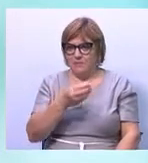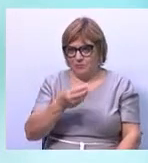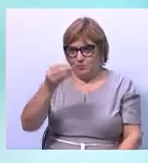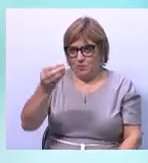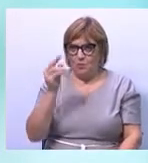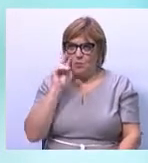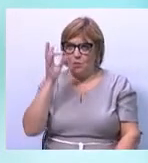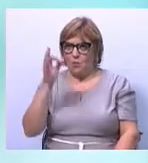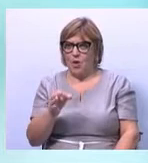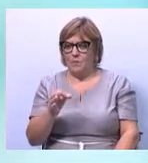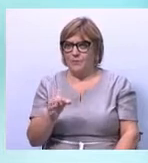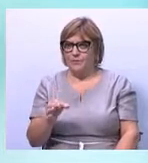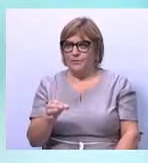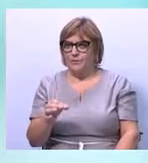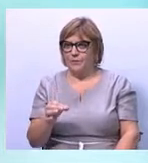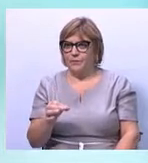para vermos.